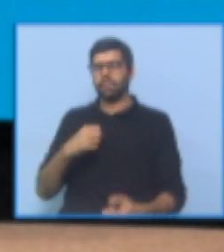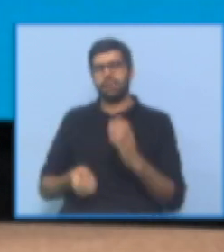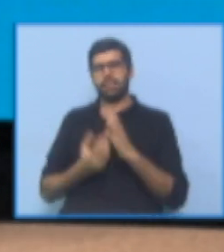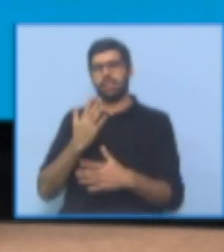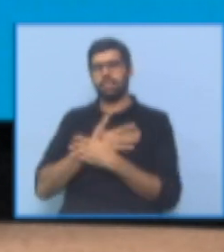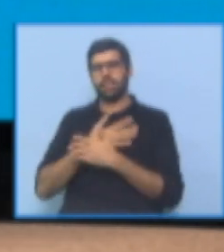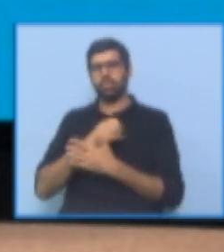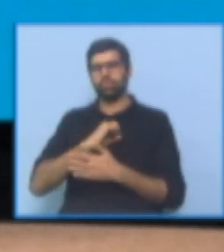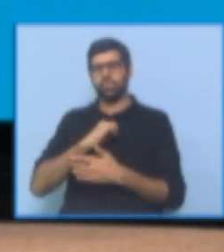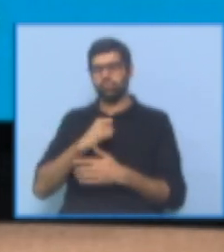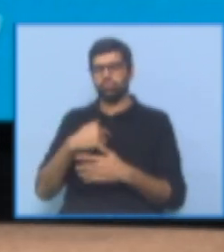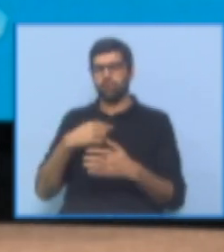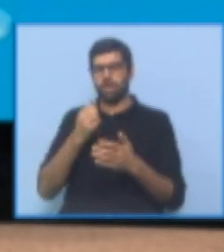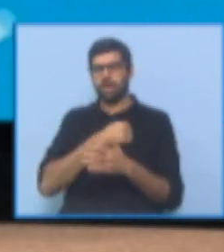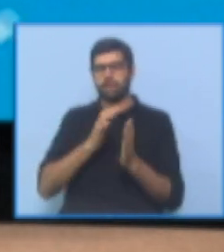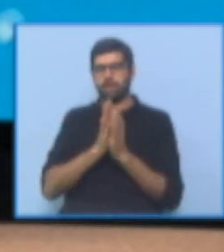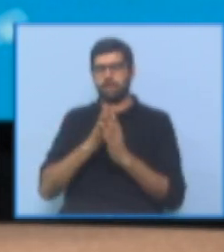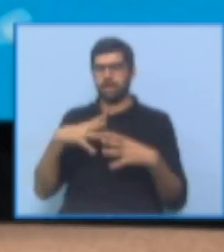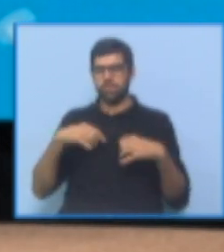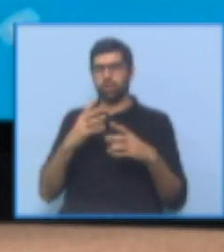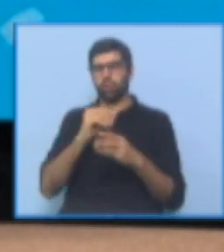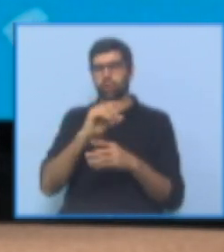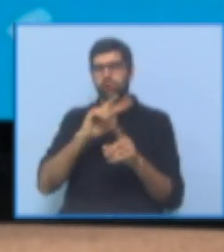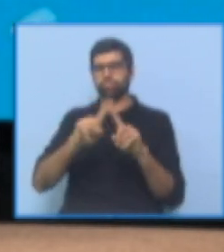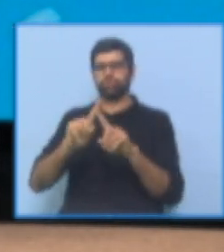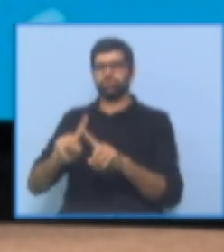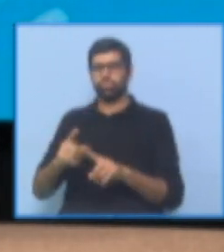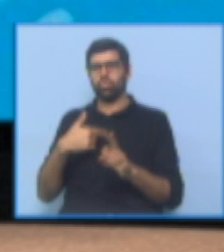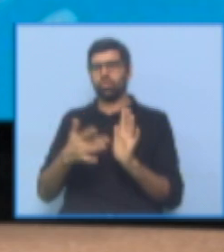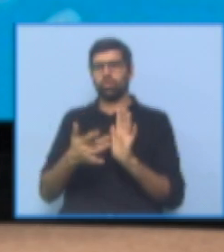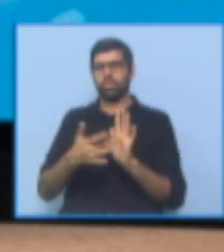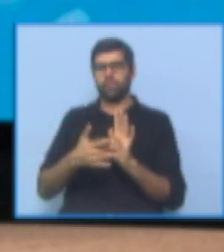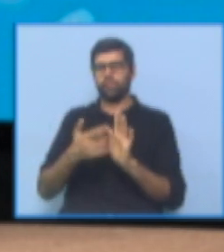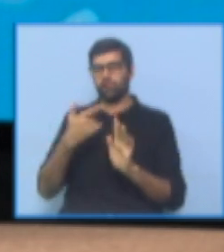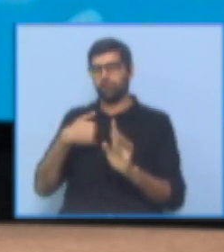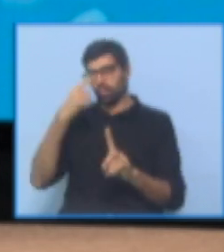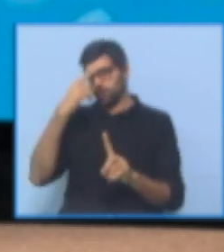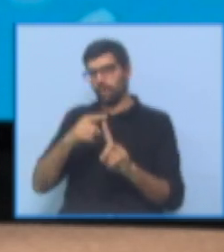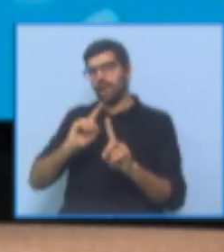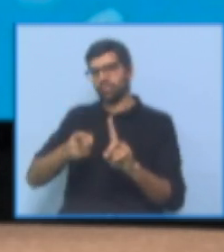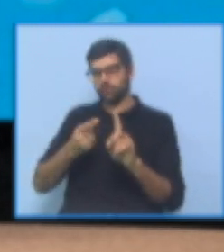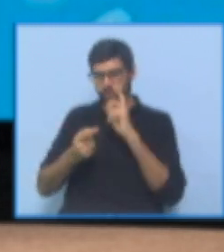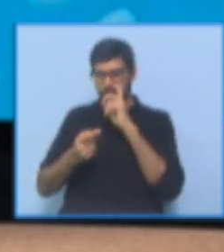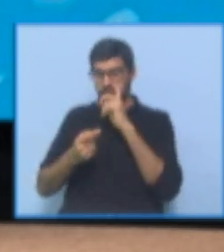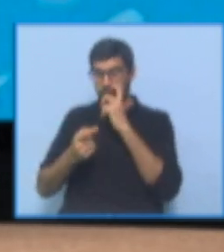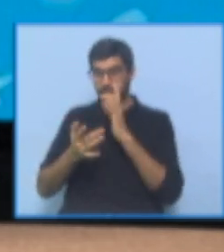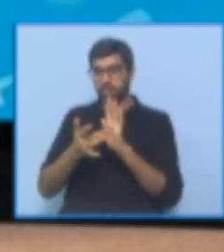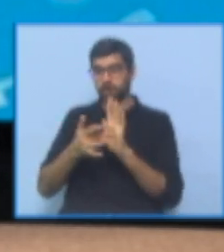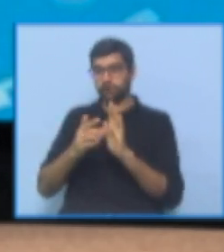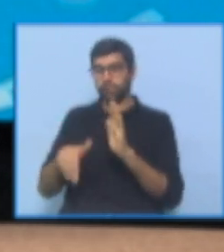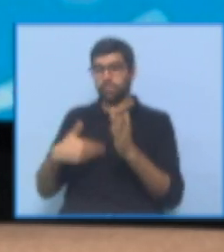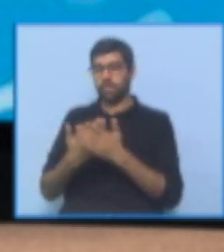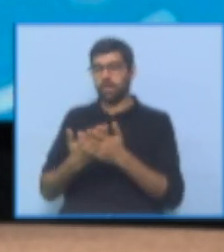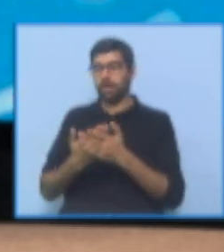meus, das paróquias onde passei e outros lugares. Então, o livro tem como uma ideia, olha, o produto desse livro vai reverter para